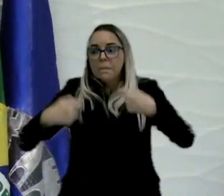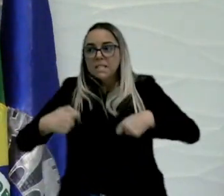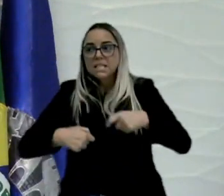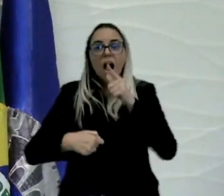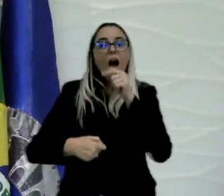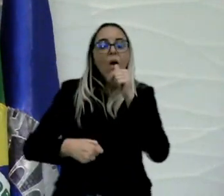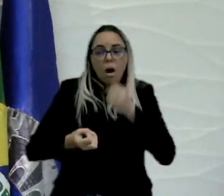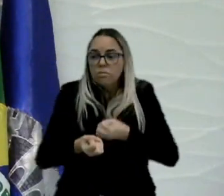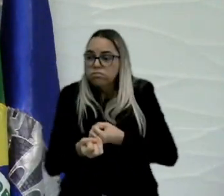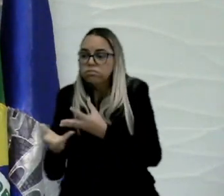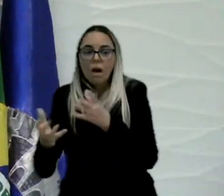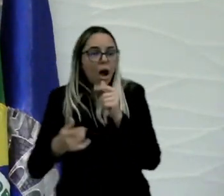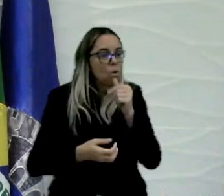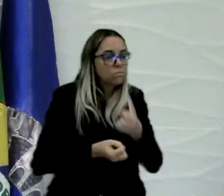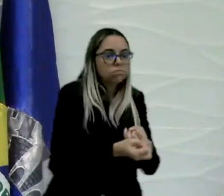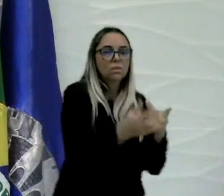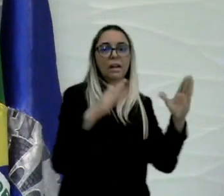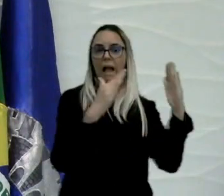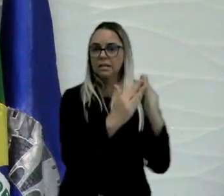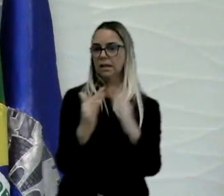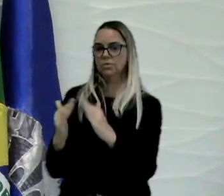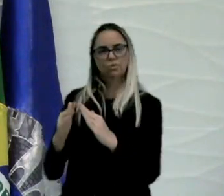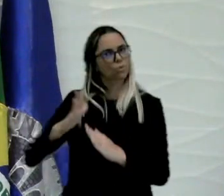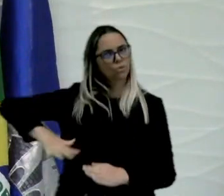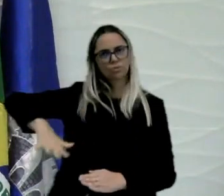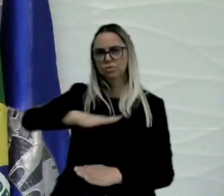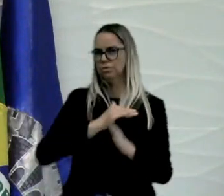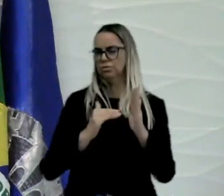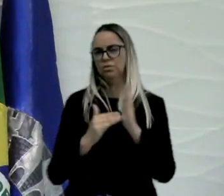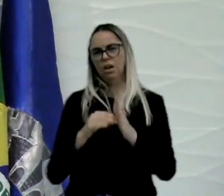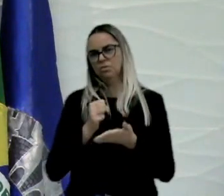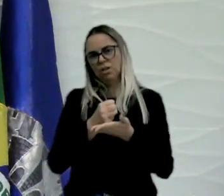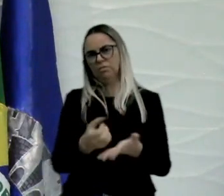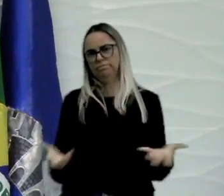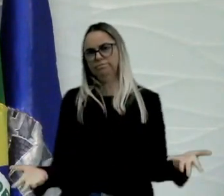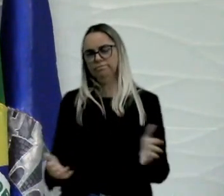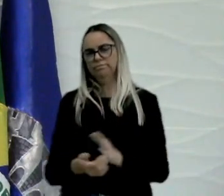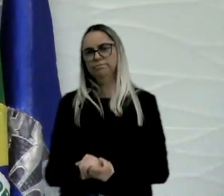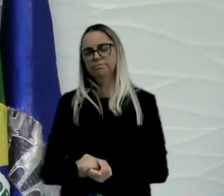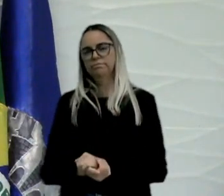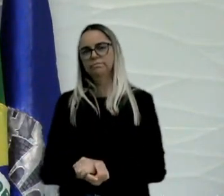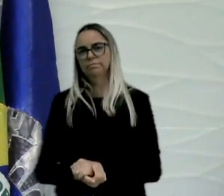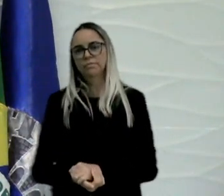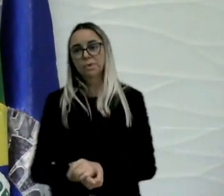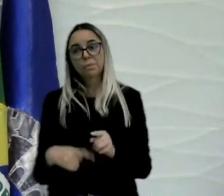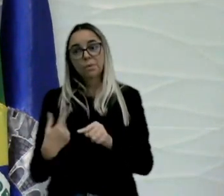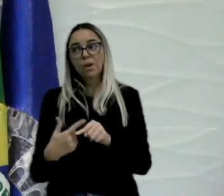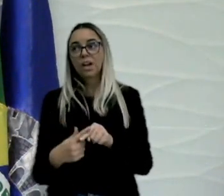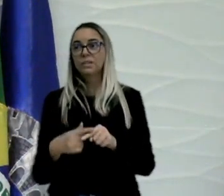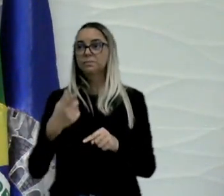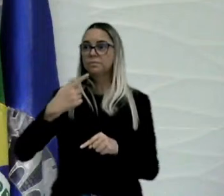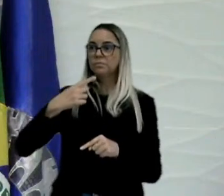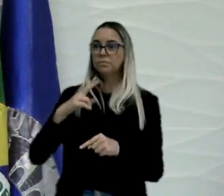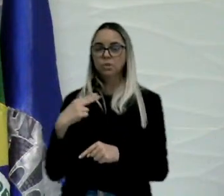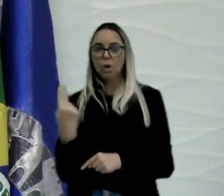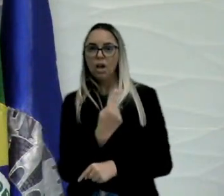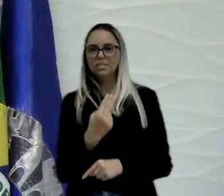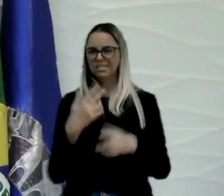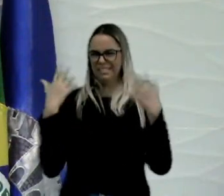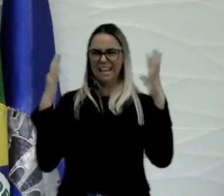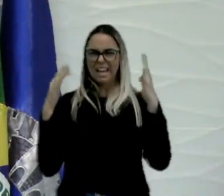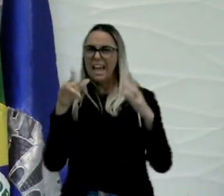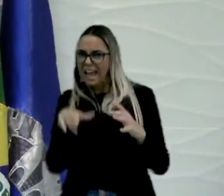canos da das residências nosso municí munícipe que não não é não é plausível o nosso município ficar sem